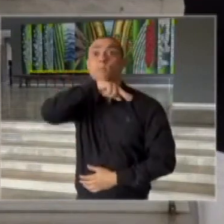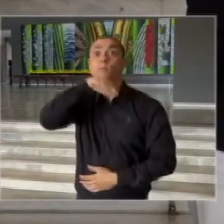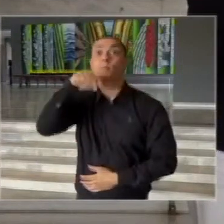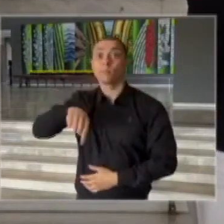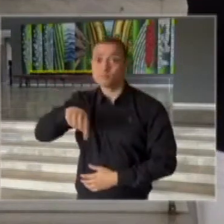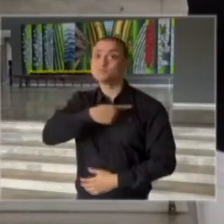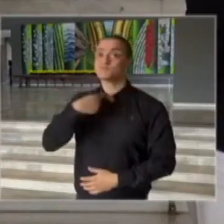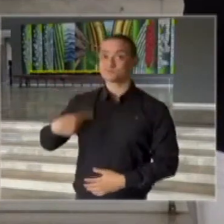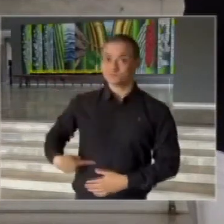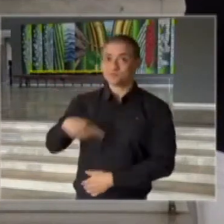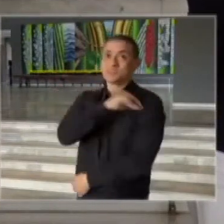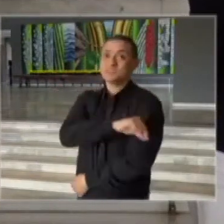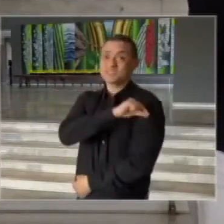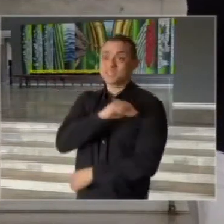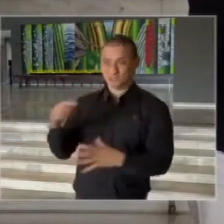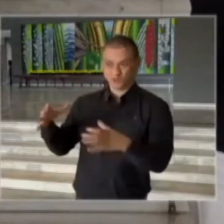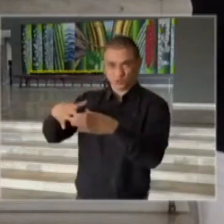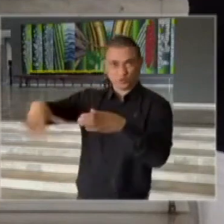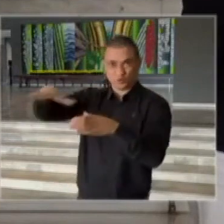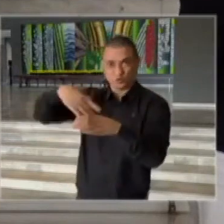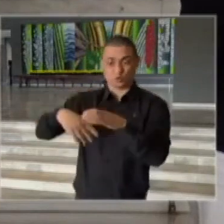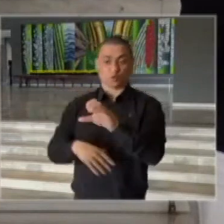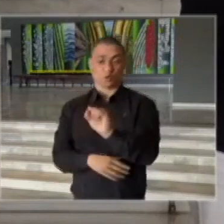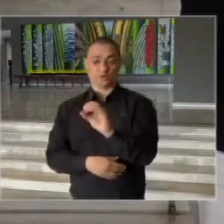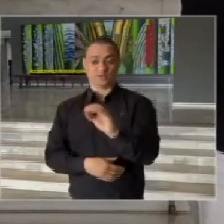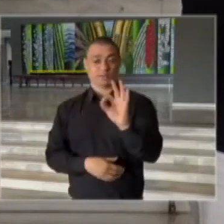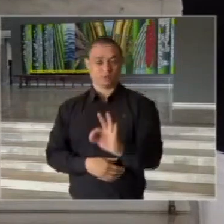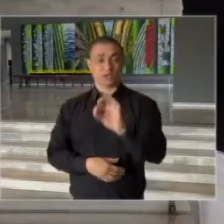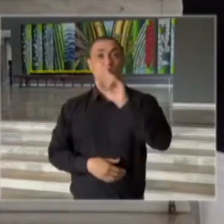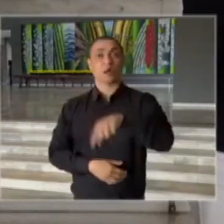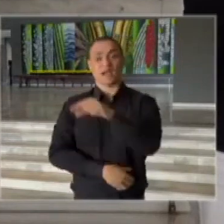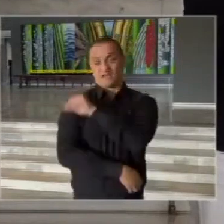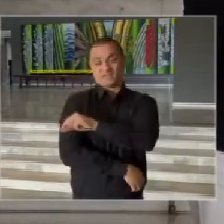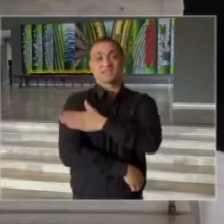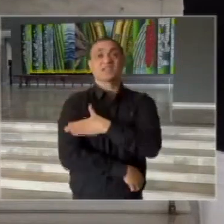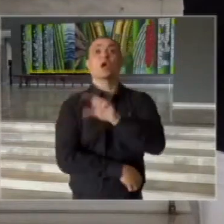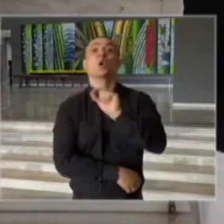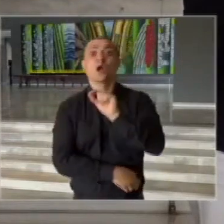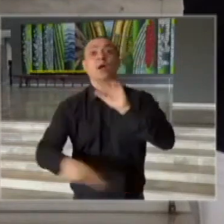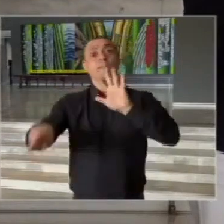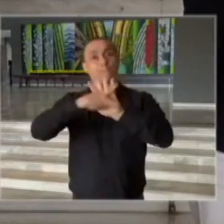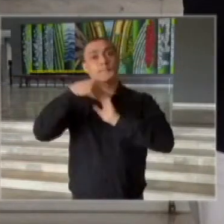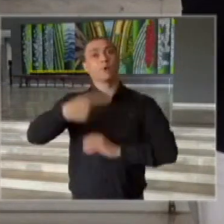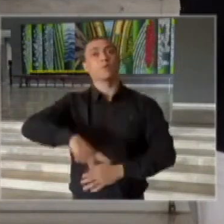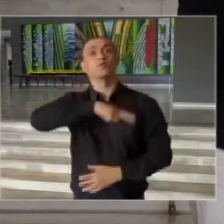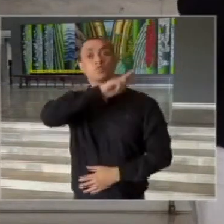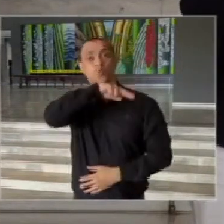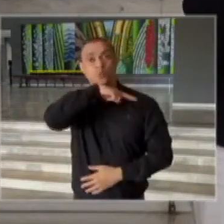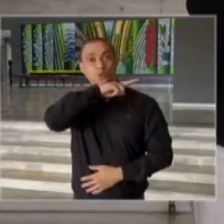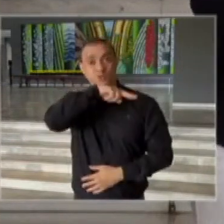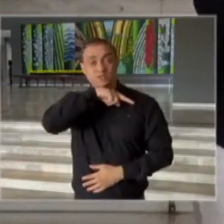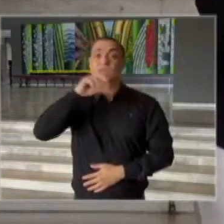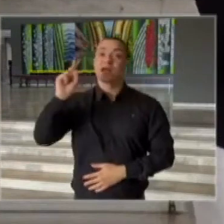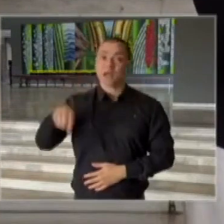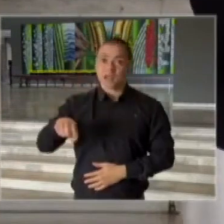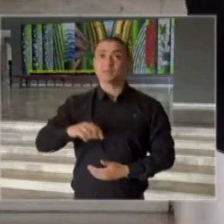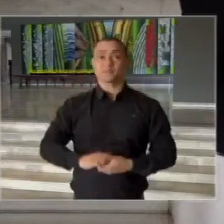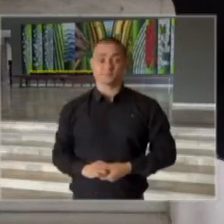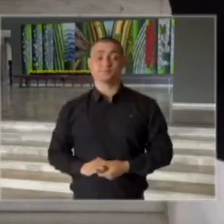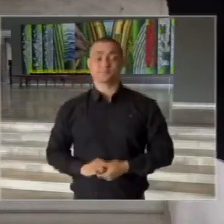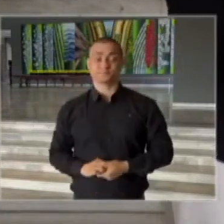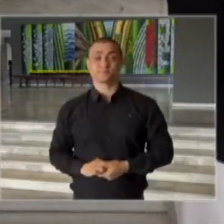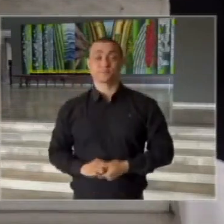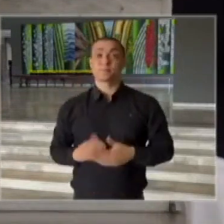universo, 80% tomaram 2 doses da vacina no braço e foi a vacina do Butantan, a